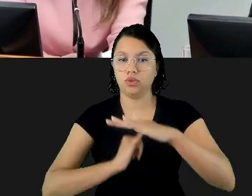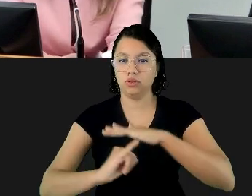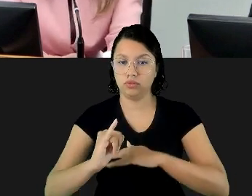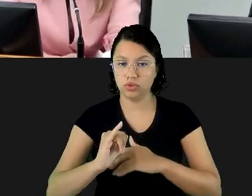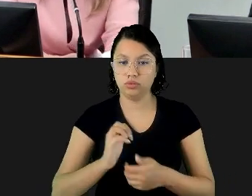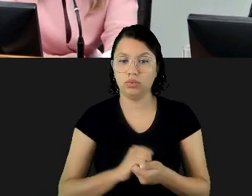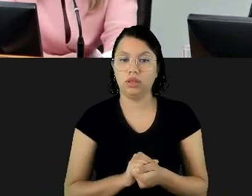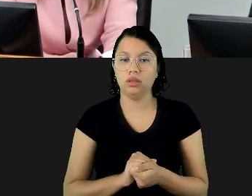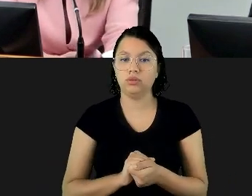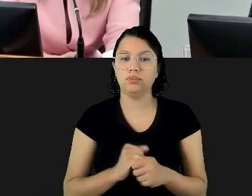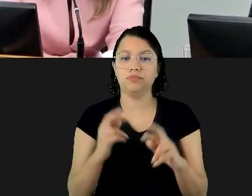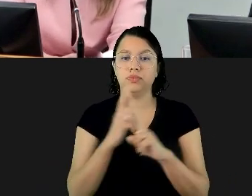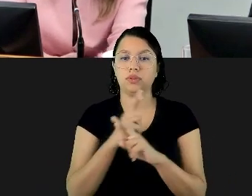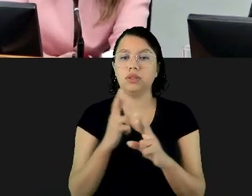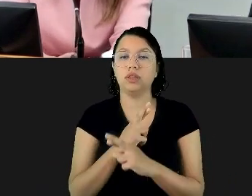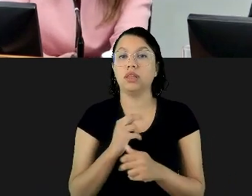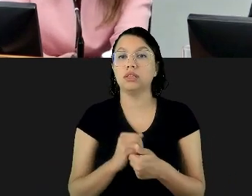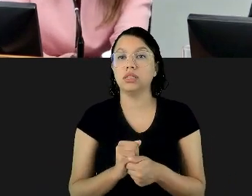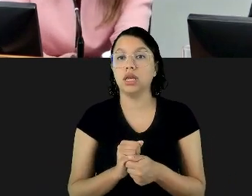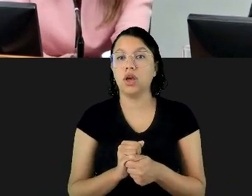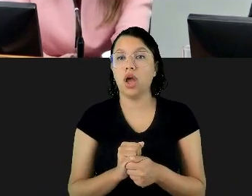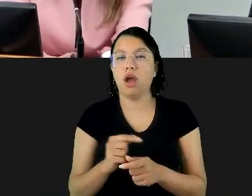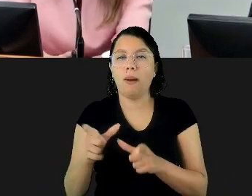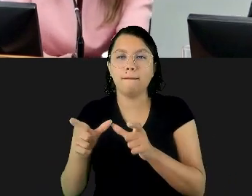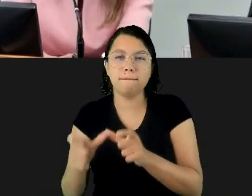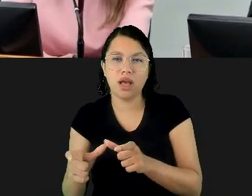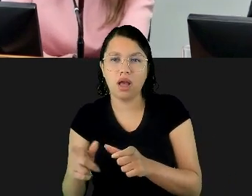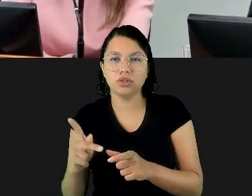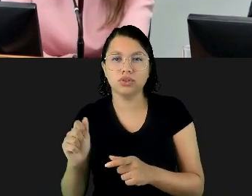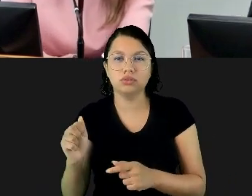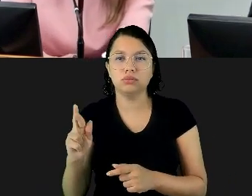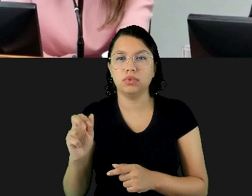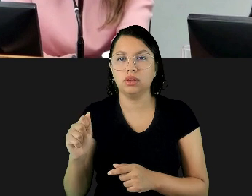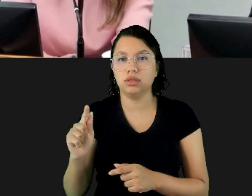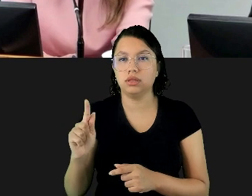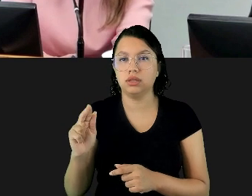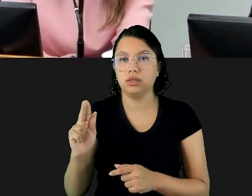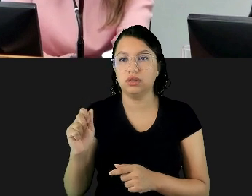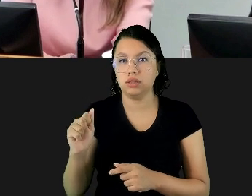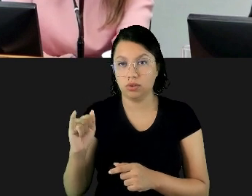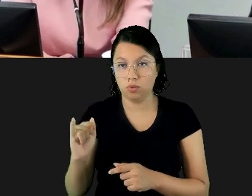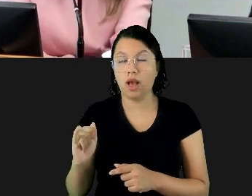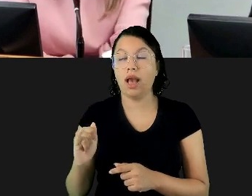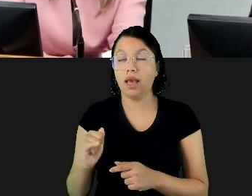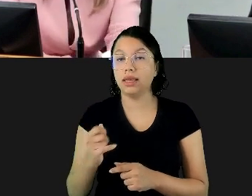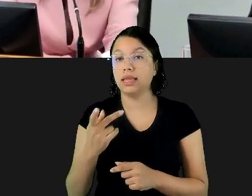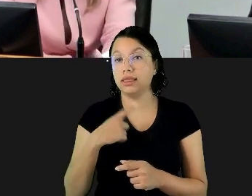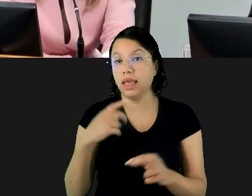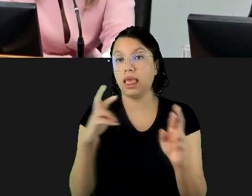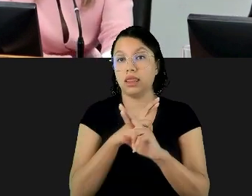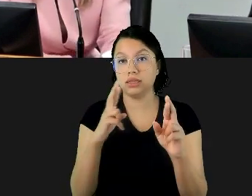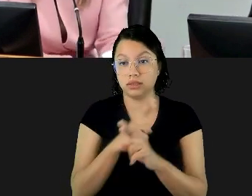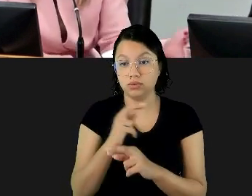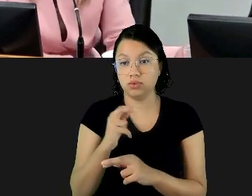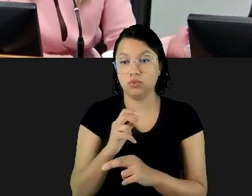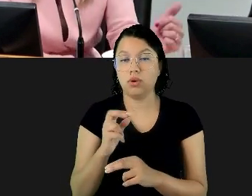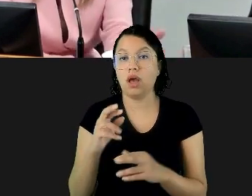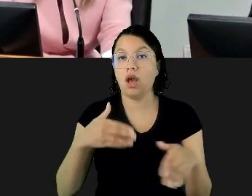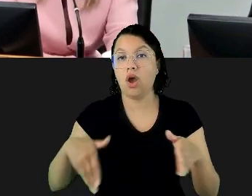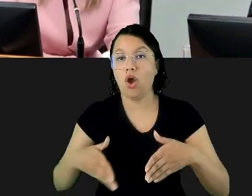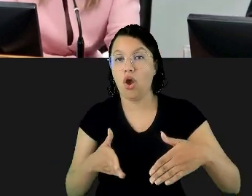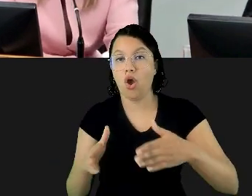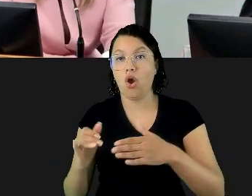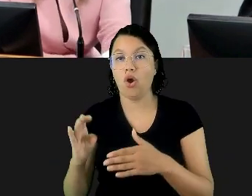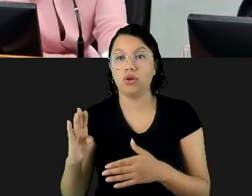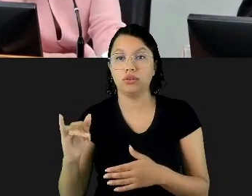em relação a um trecho no Paraguai e que abrange a rota bioceânica. Nós tivemos em 2021 a